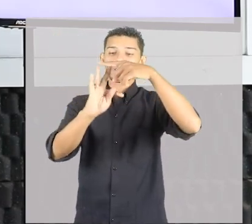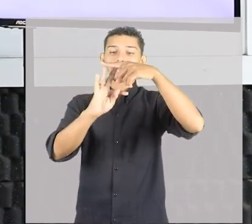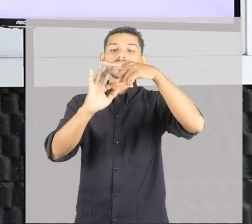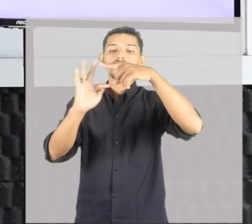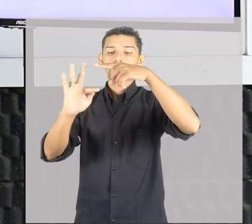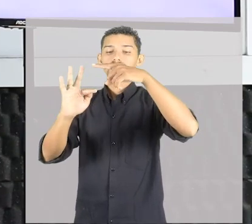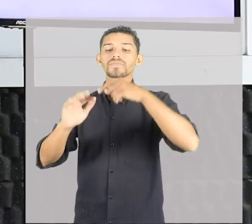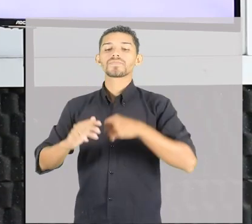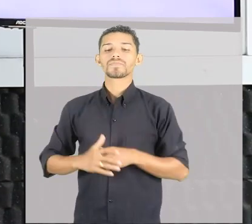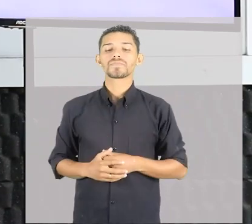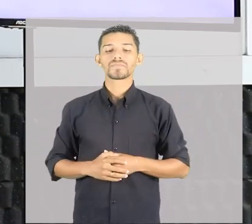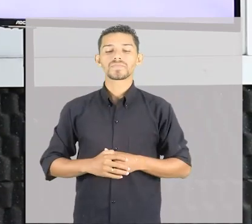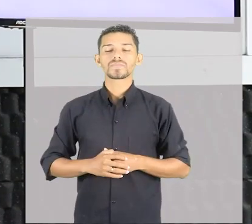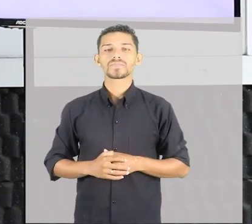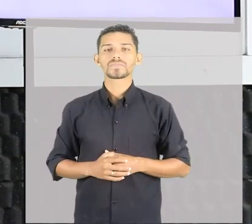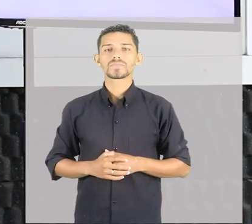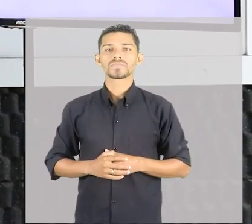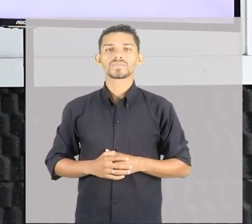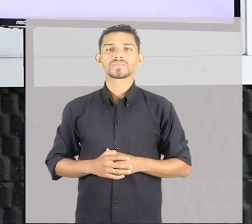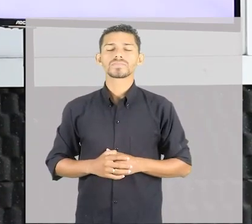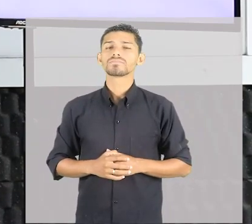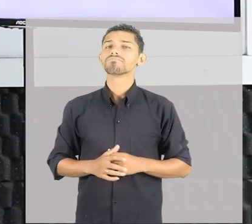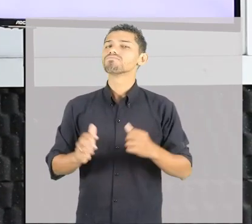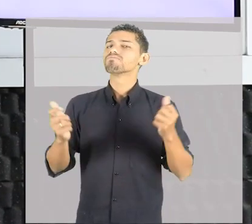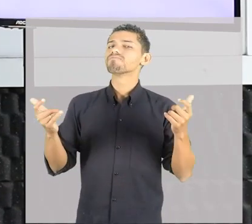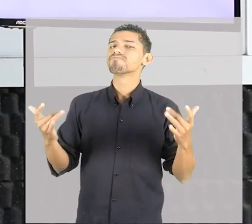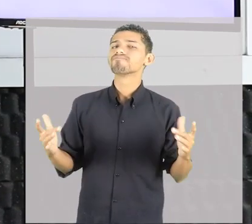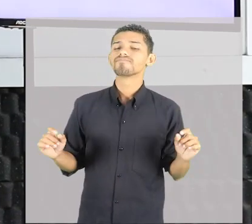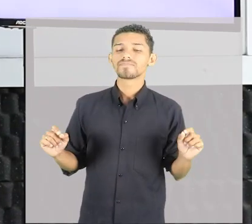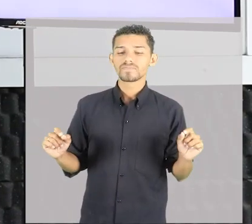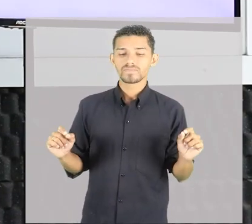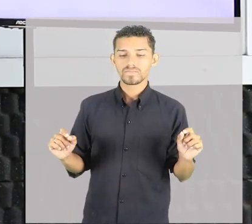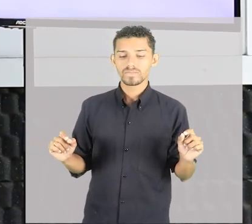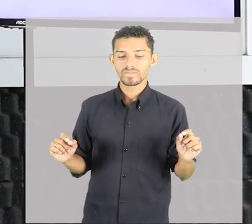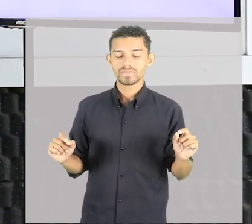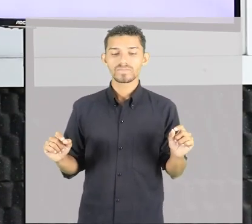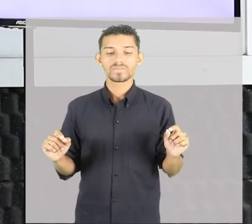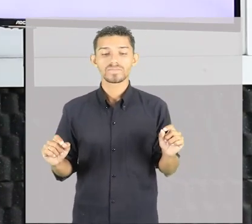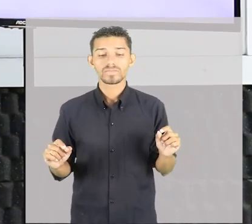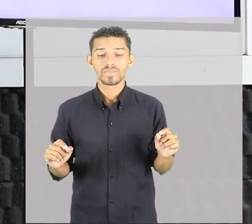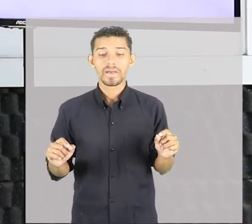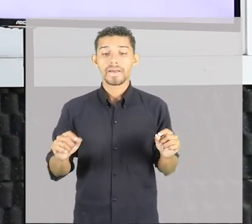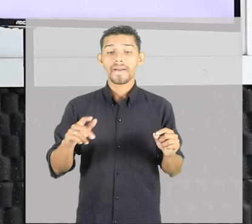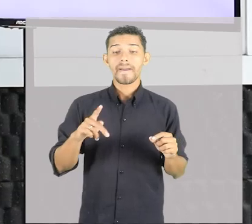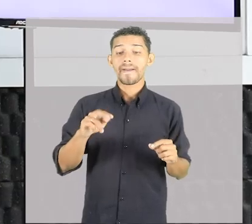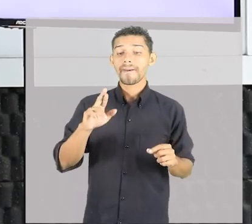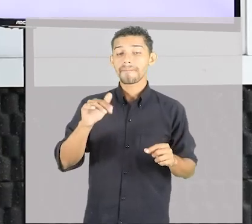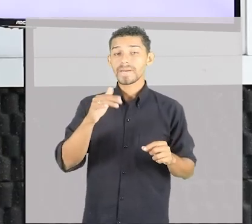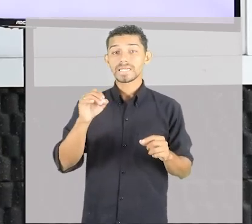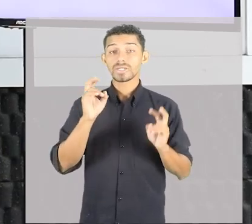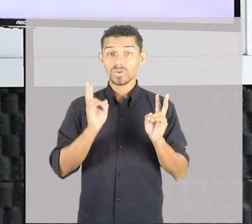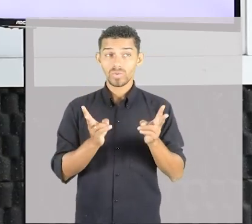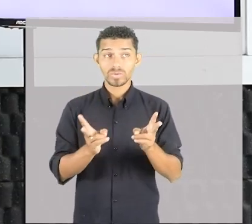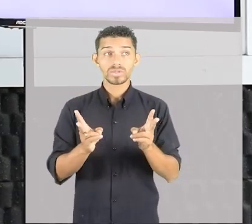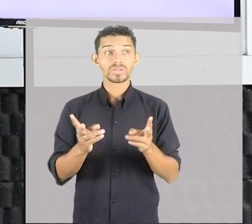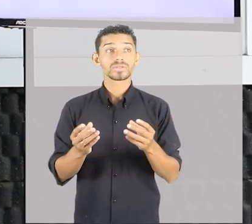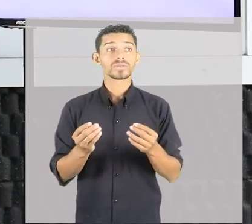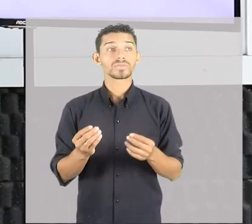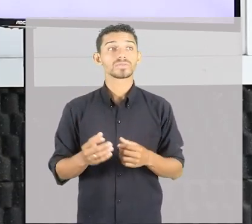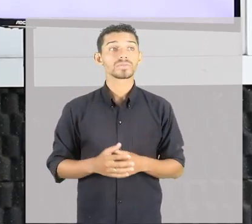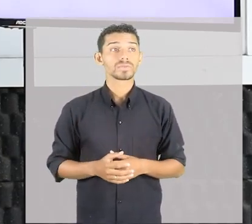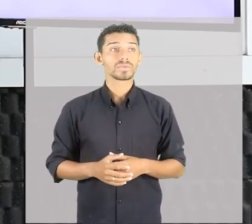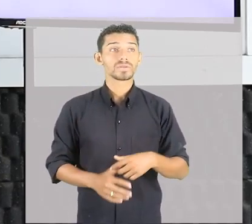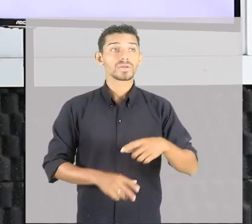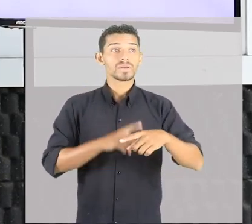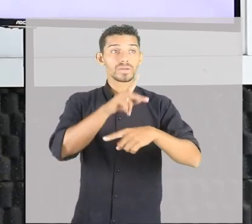temperatura aí ele disse para mim e que a pressão era constante se a pressão é constante eu faço assim ó ato é